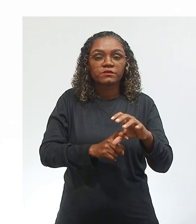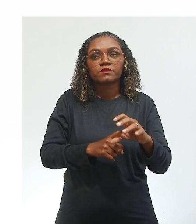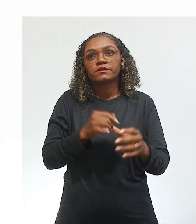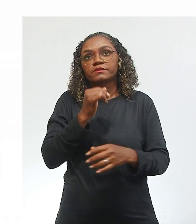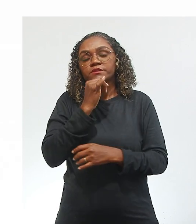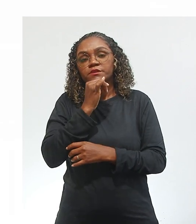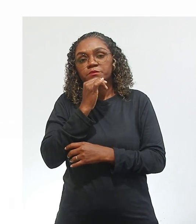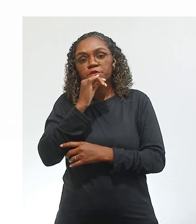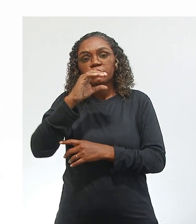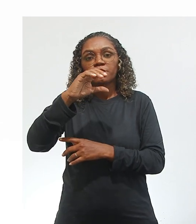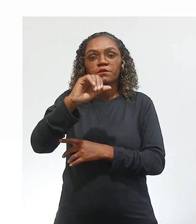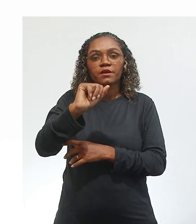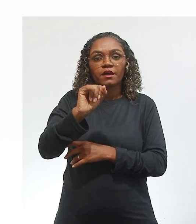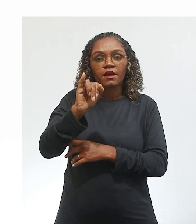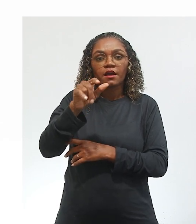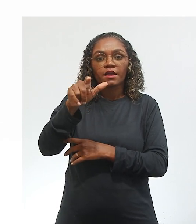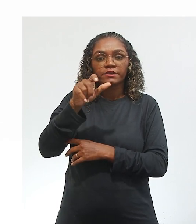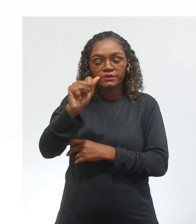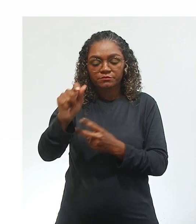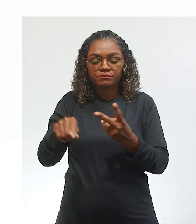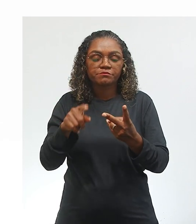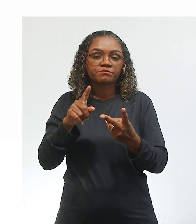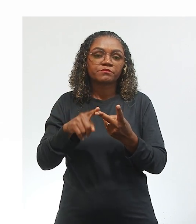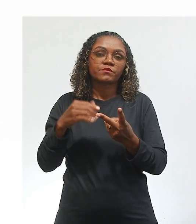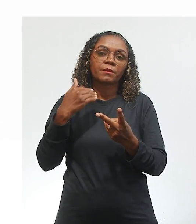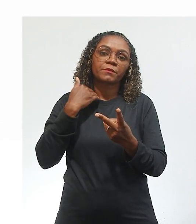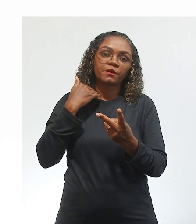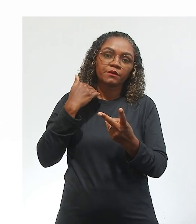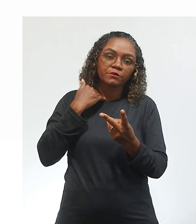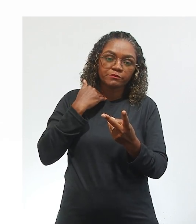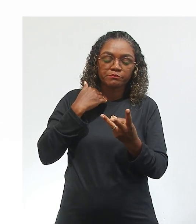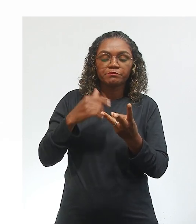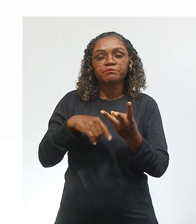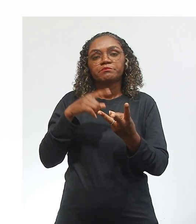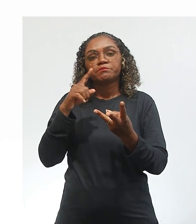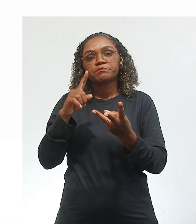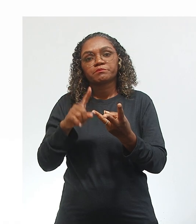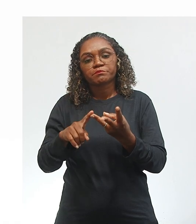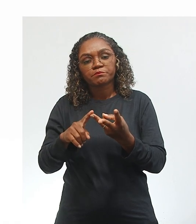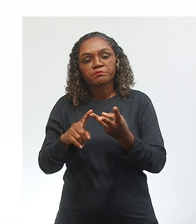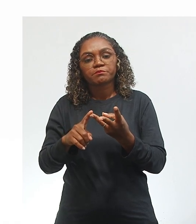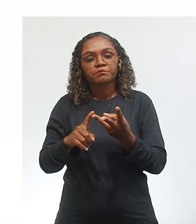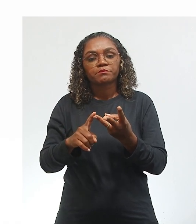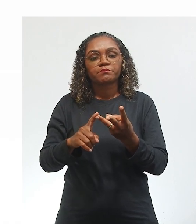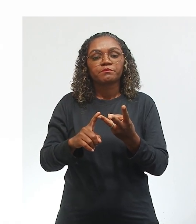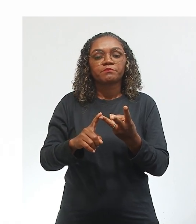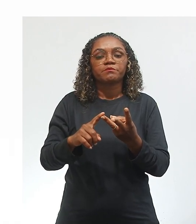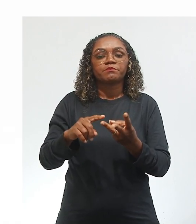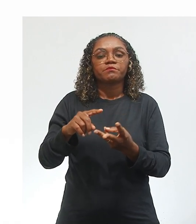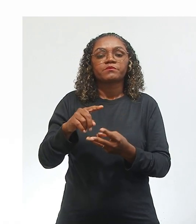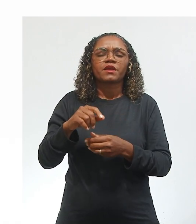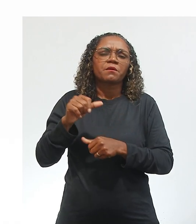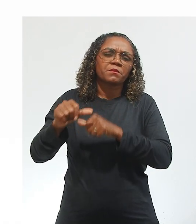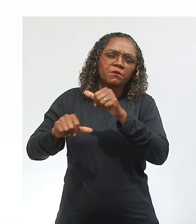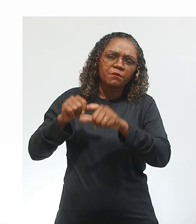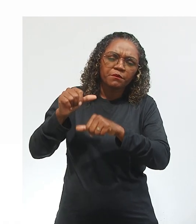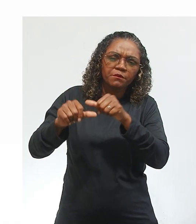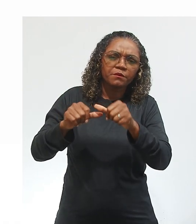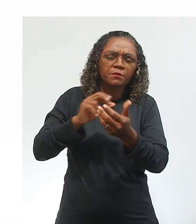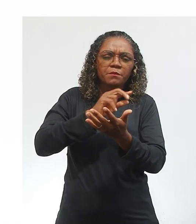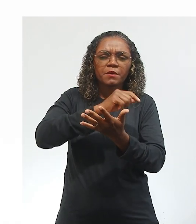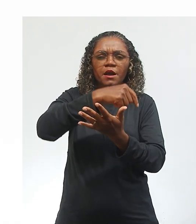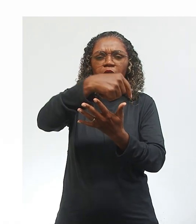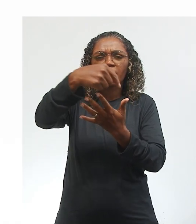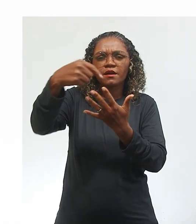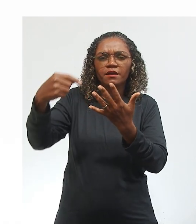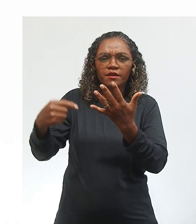conta caixa, conta banco, conta movimento, Conta veículos, então todas essas